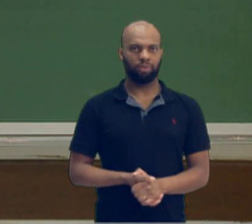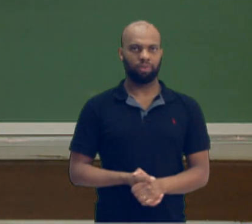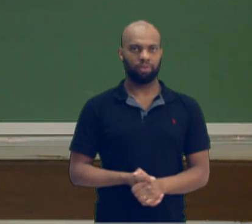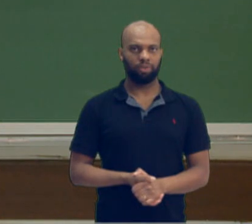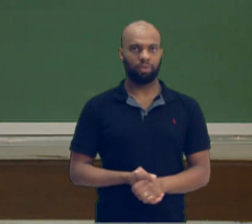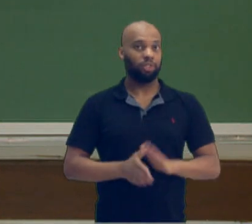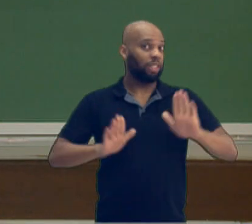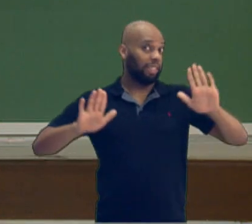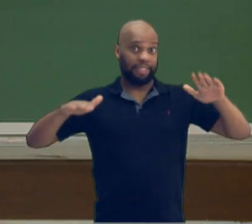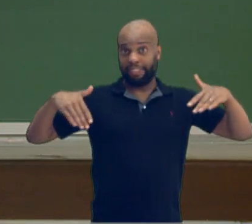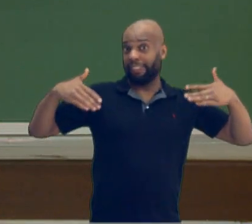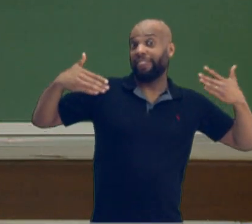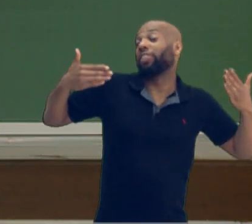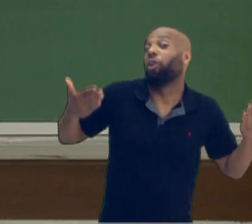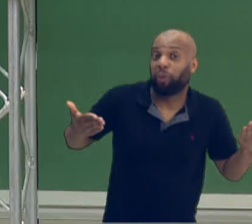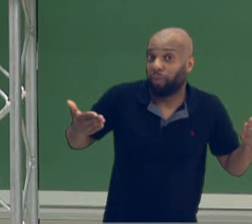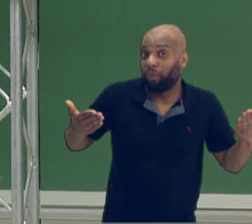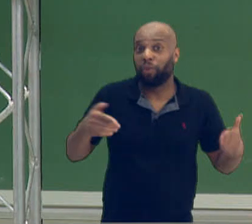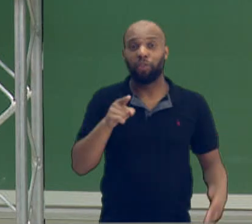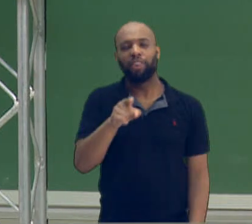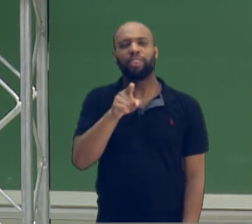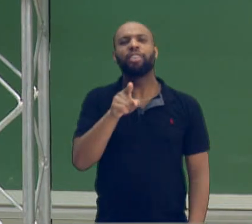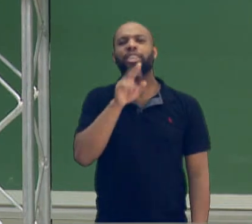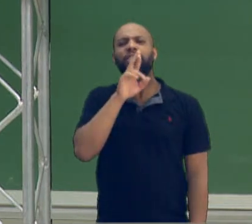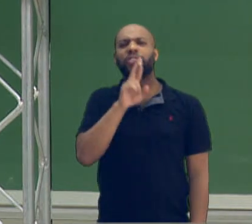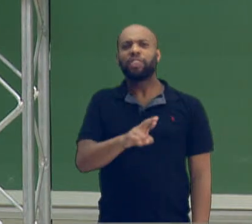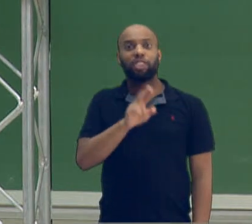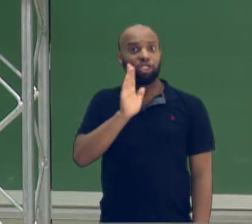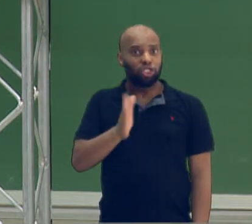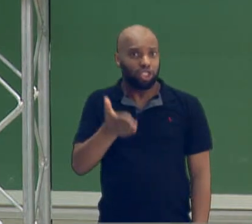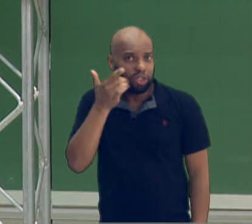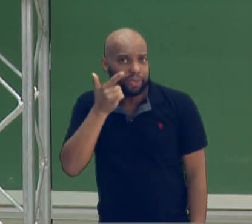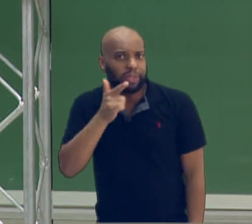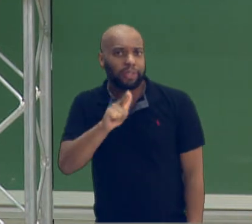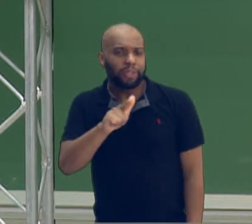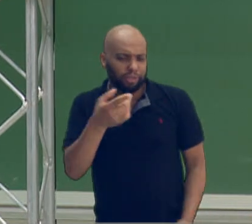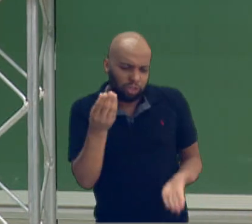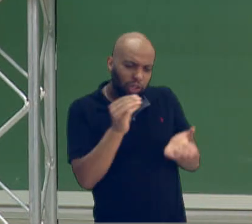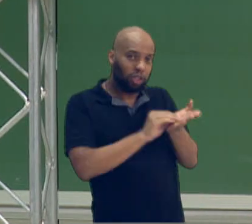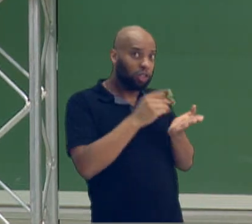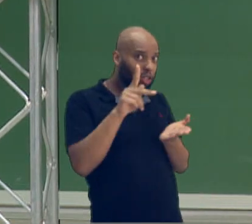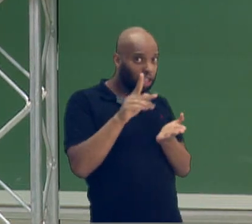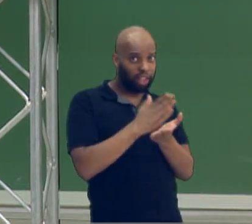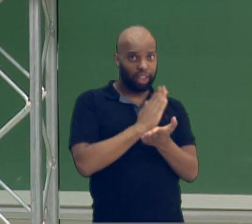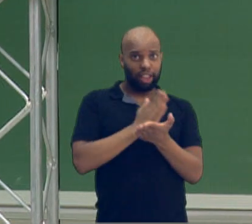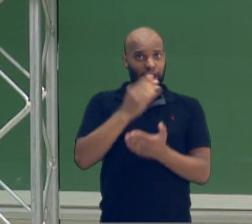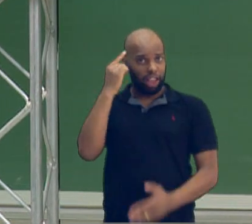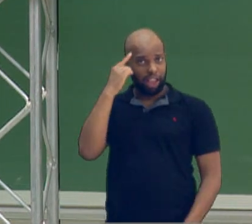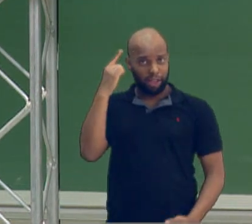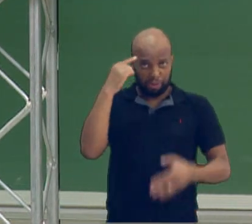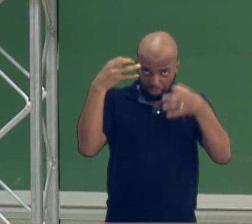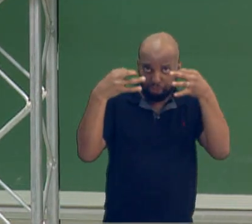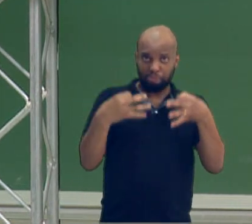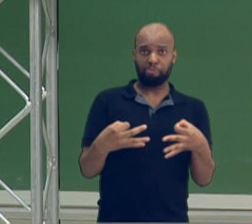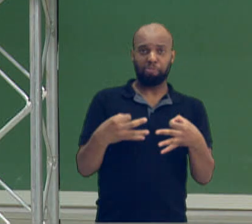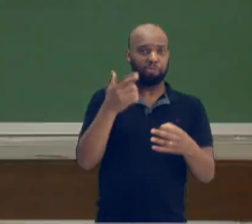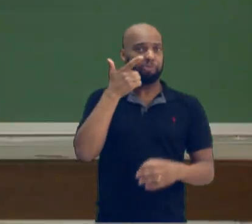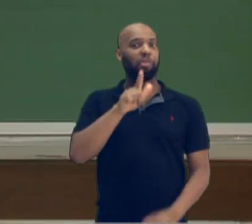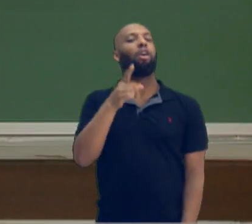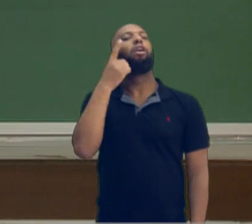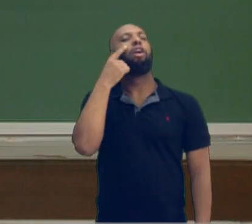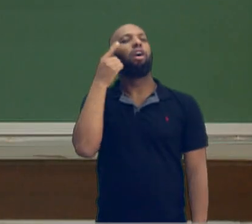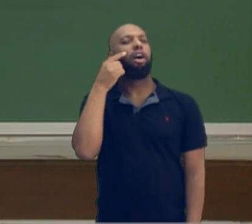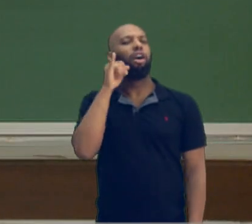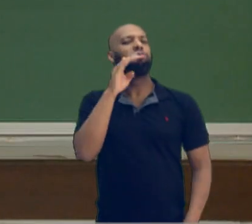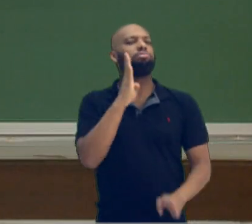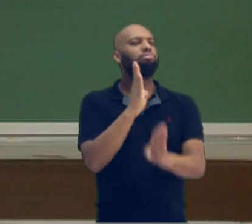E aí? Resposta já está aí, anotada, pensada, tudo certo? Então vamos lá ver